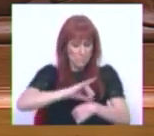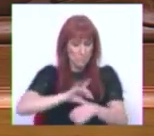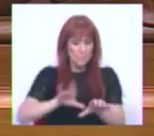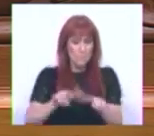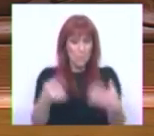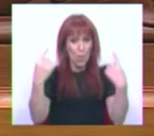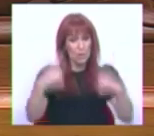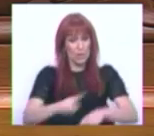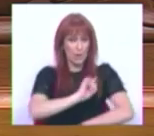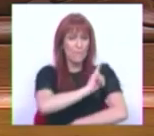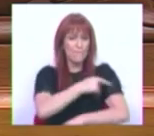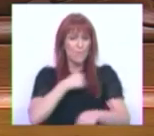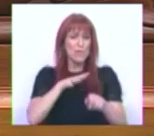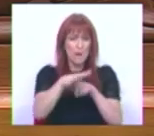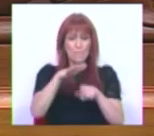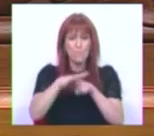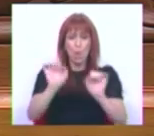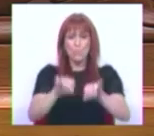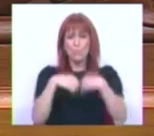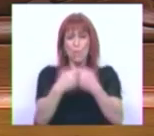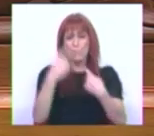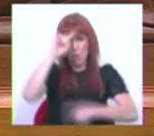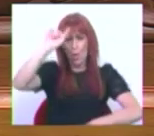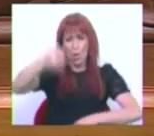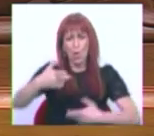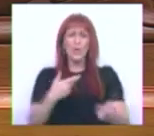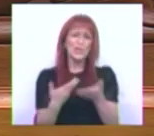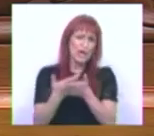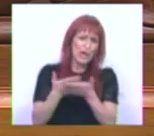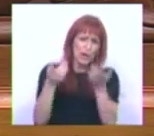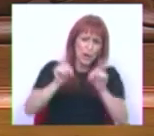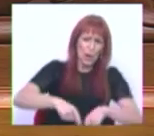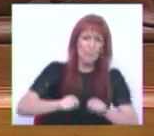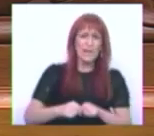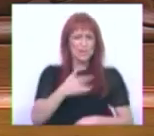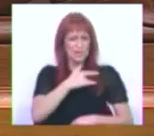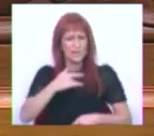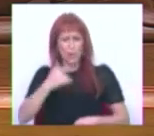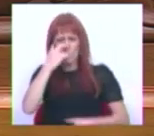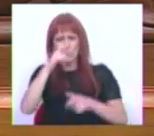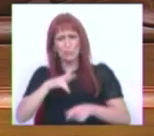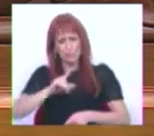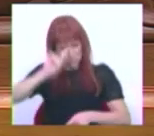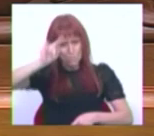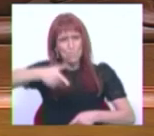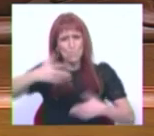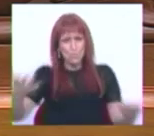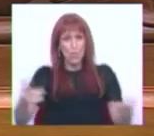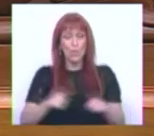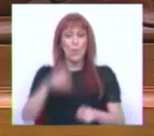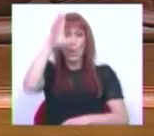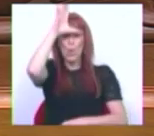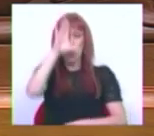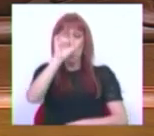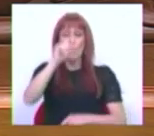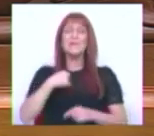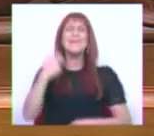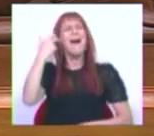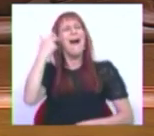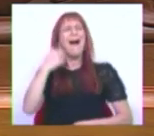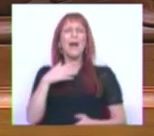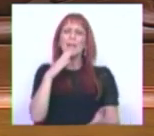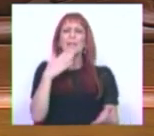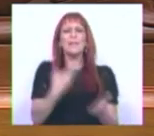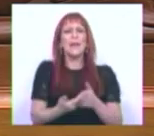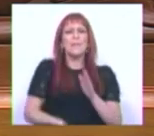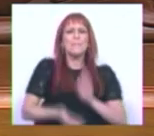teve fortes impactos sociais, económicos e na saúde dos portugueses. O Governo orgulha-se de ter de